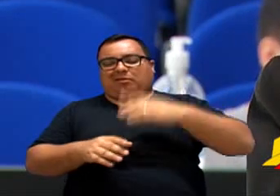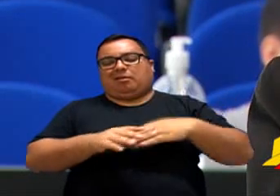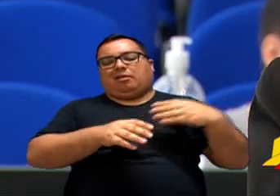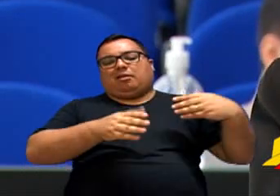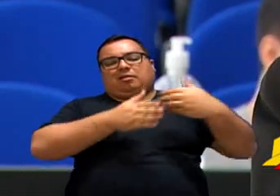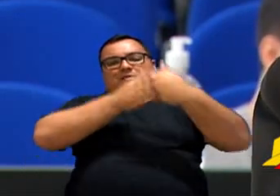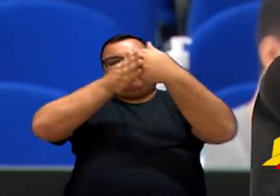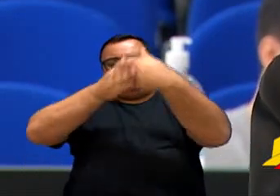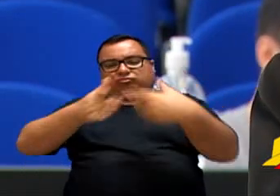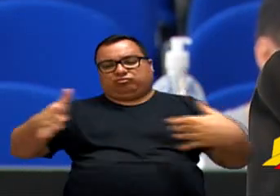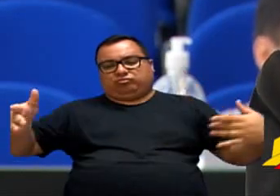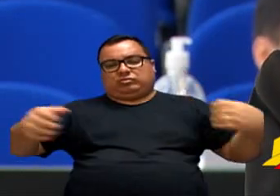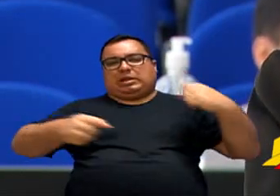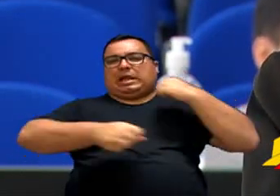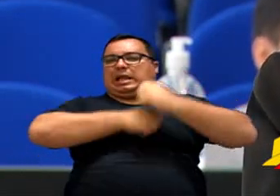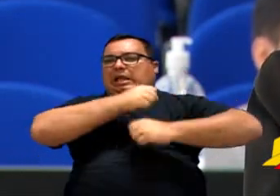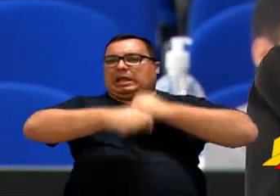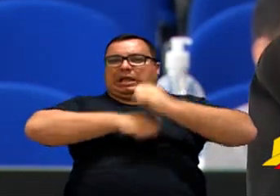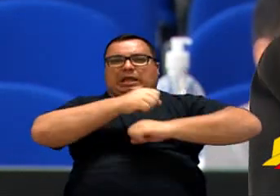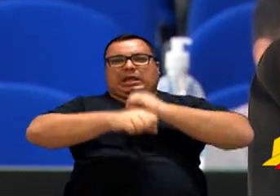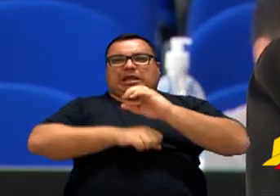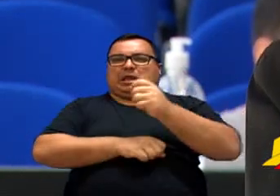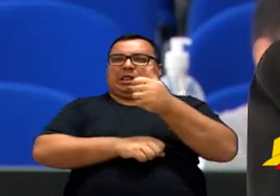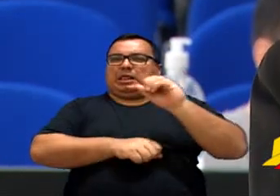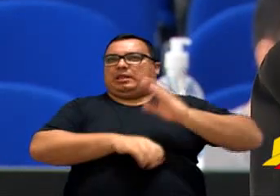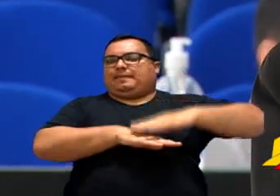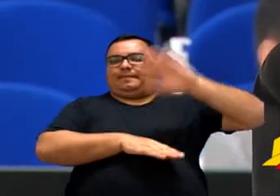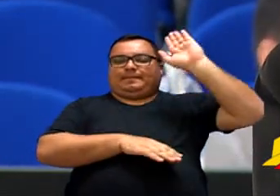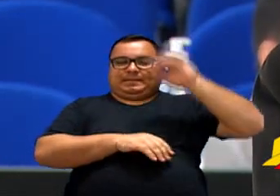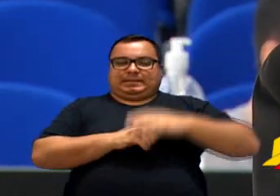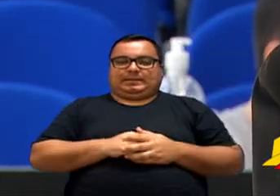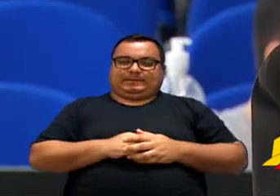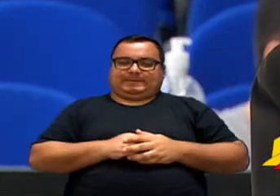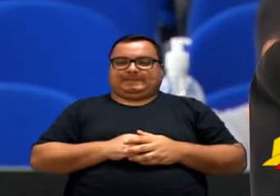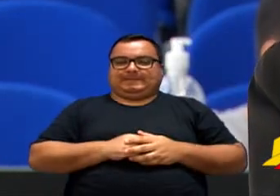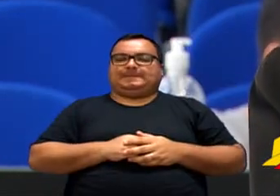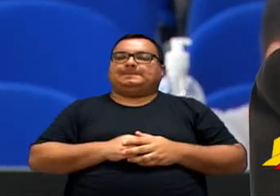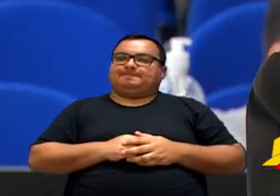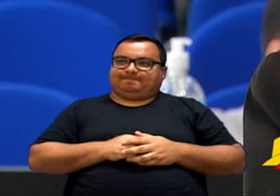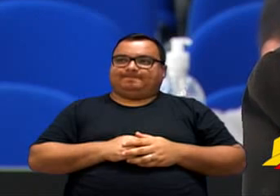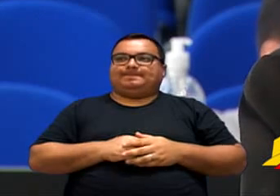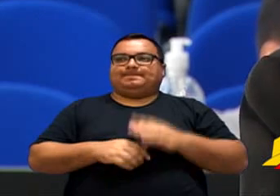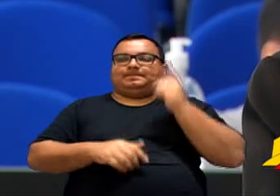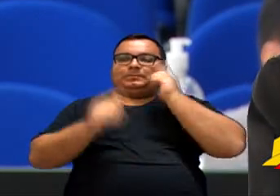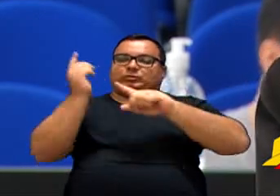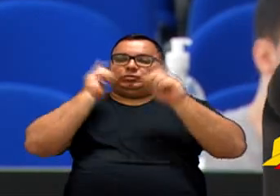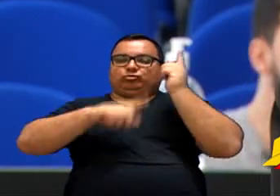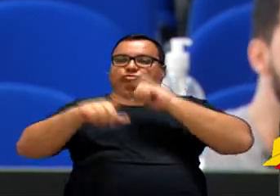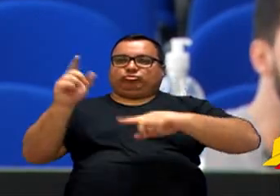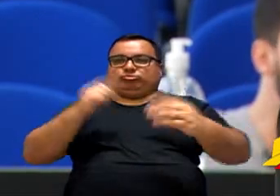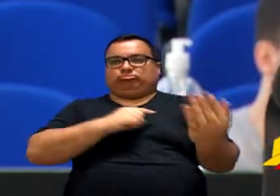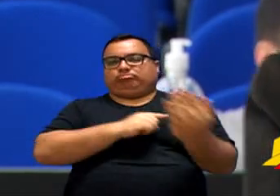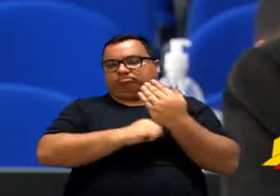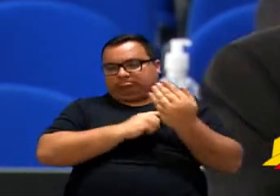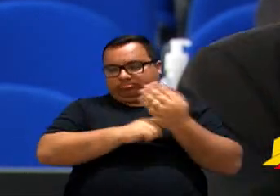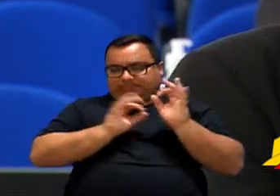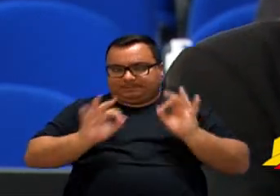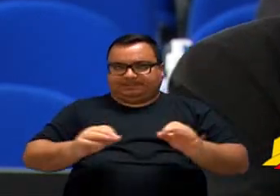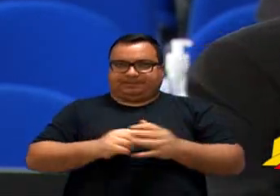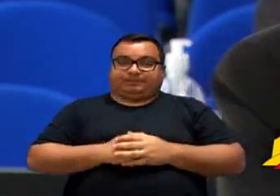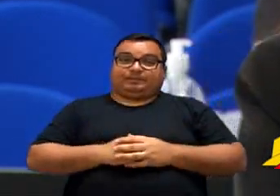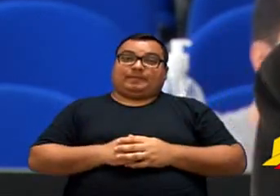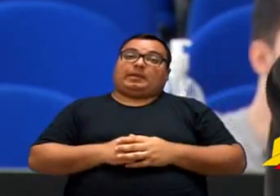do lápis... Décadas, vereadora, décadas. Se for ver na ponta do lápis, esses direitos trabalhistas é mais